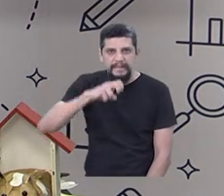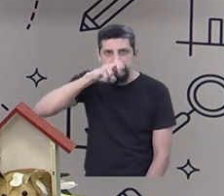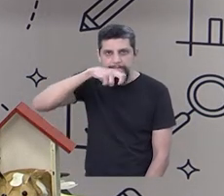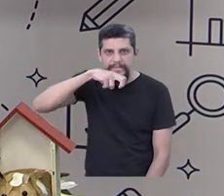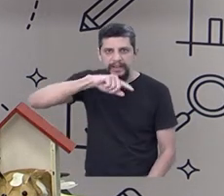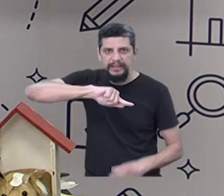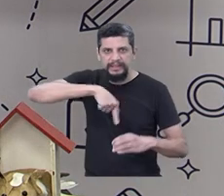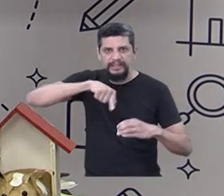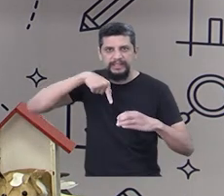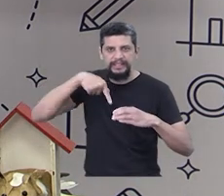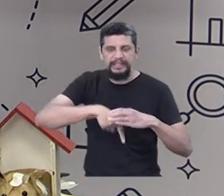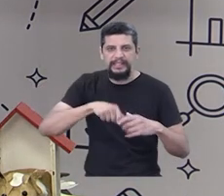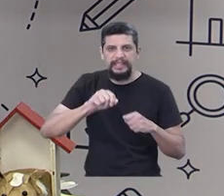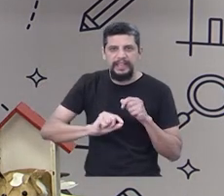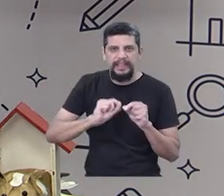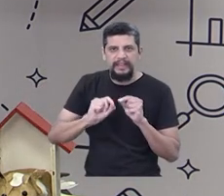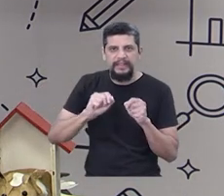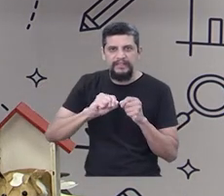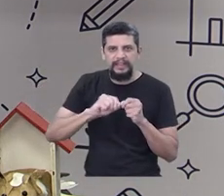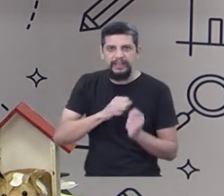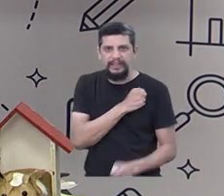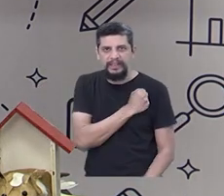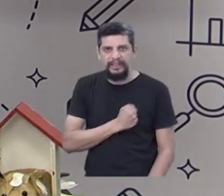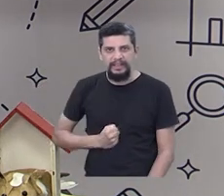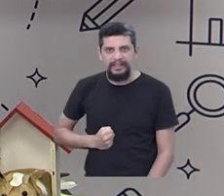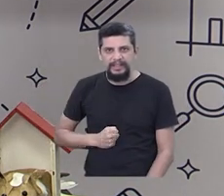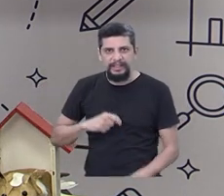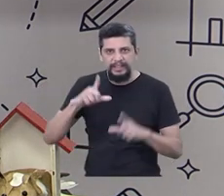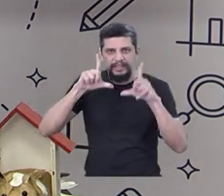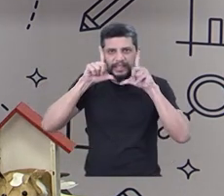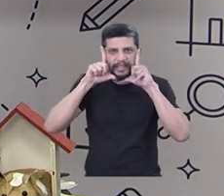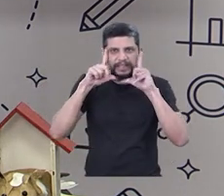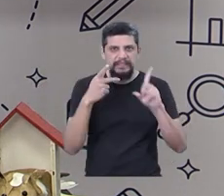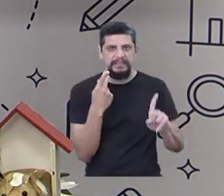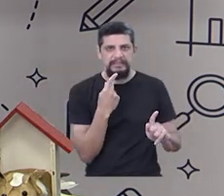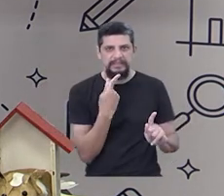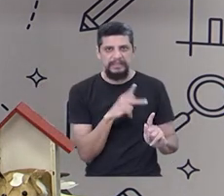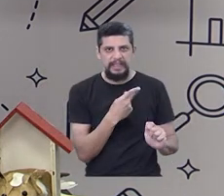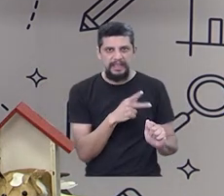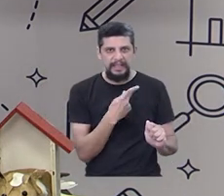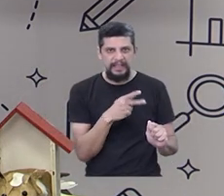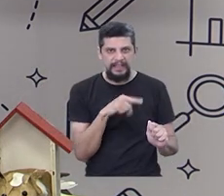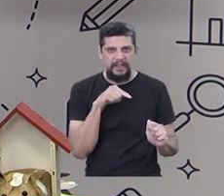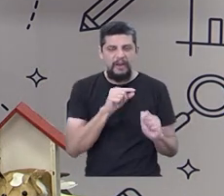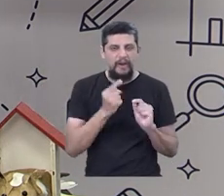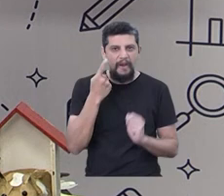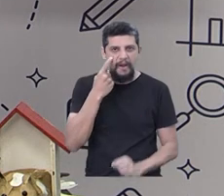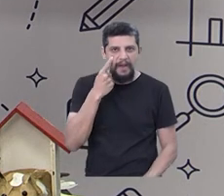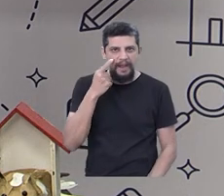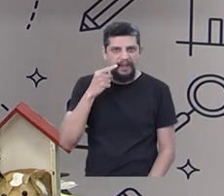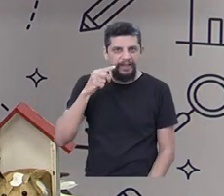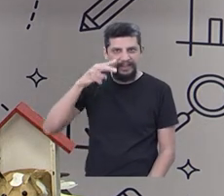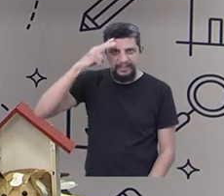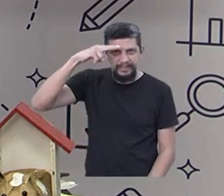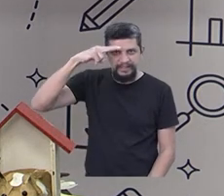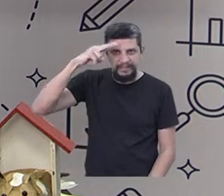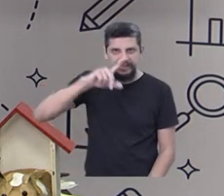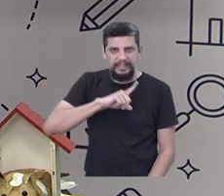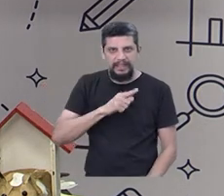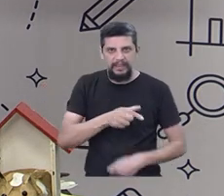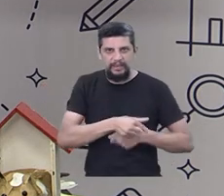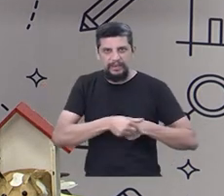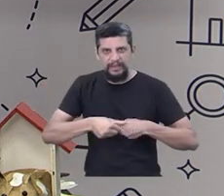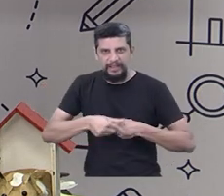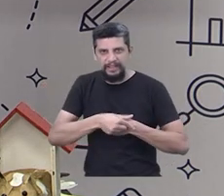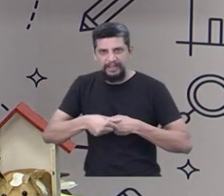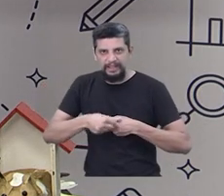que queria saber quem tinha feito cocô na cabeça dela. Olhem só, essa história tem um